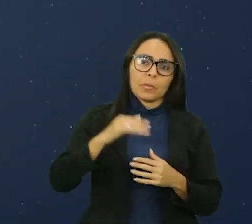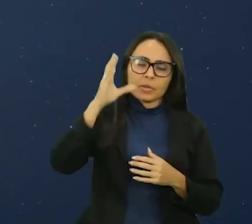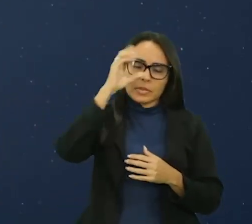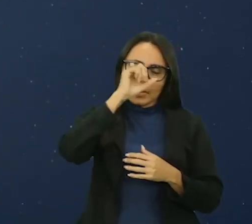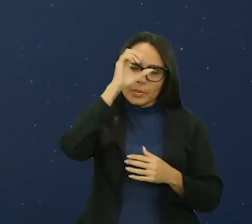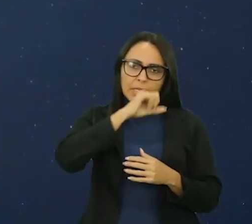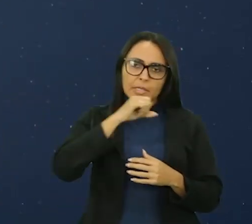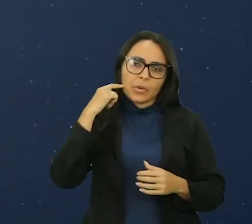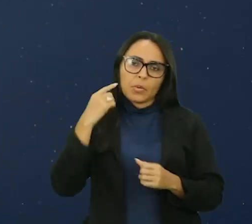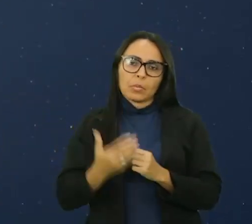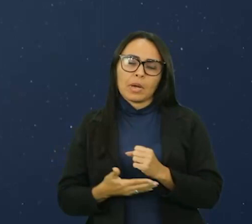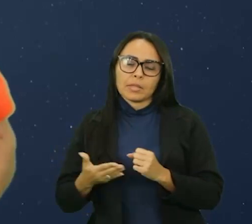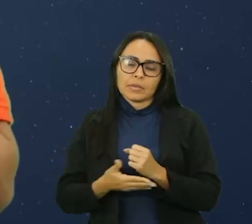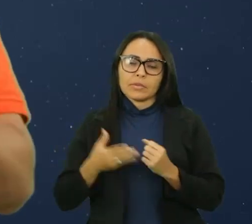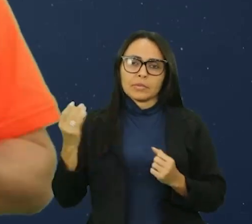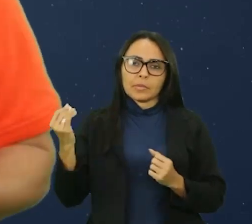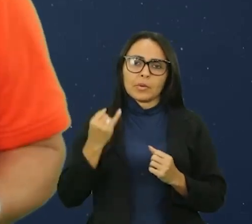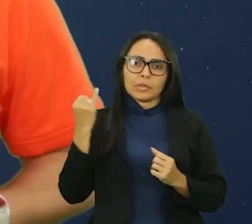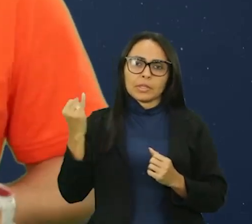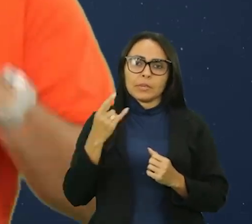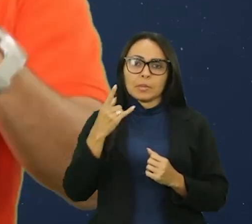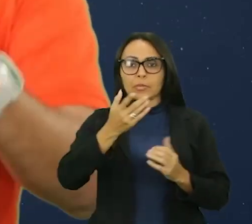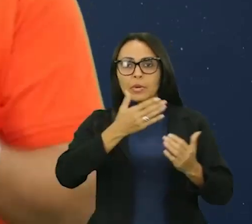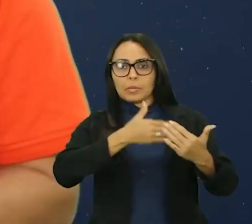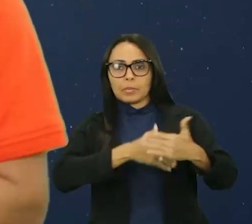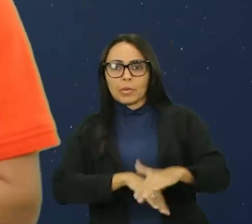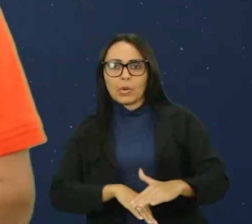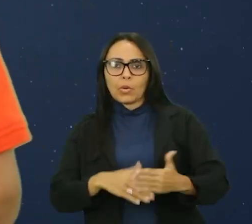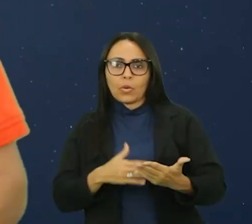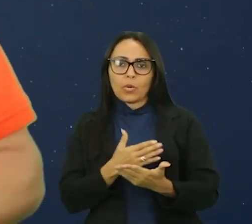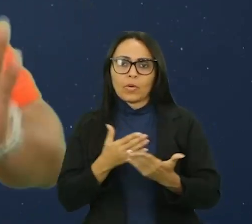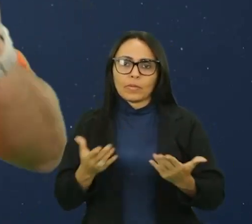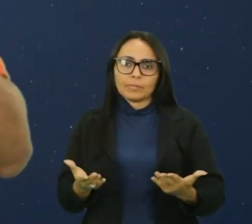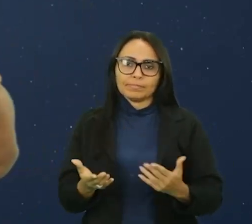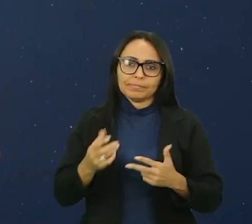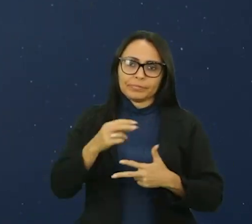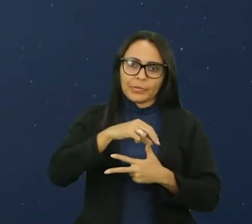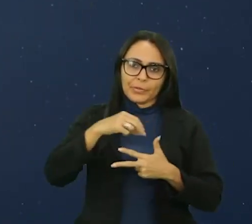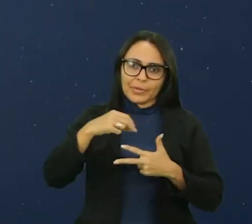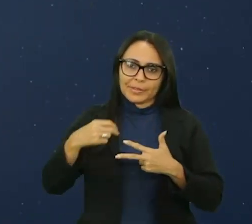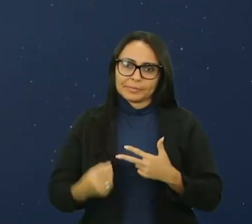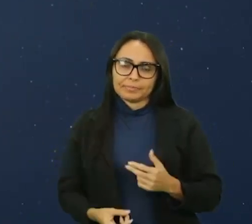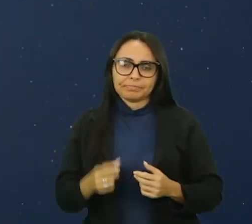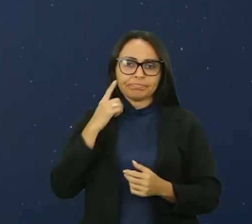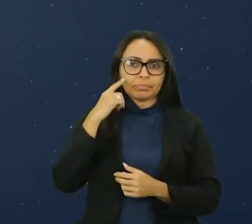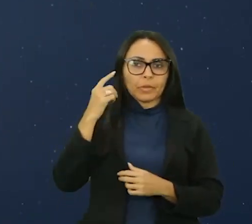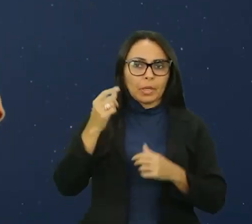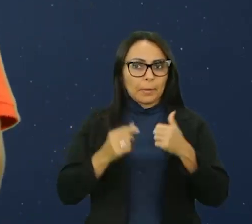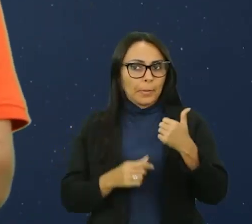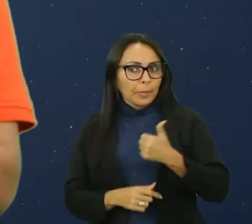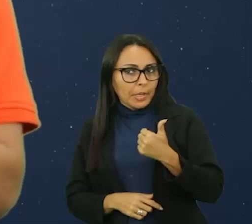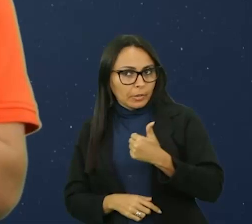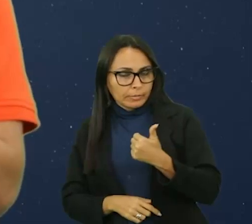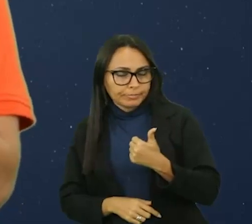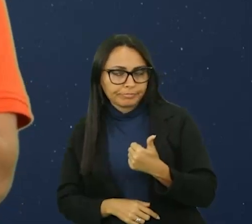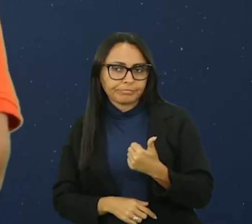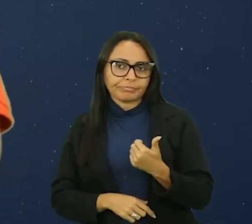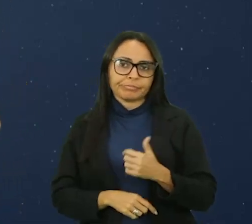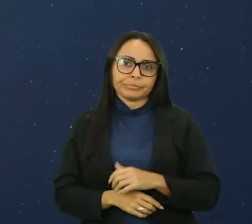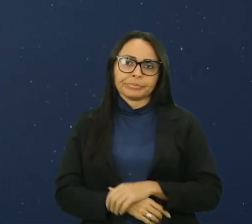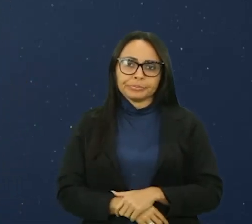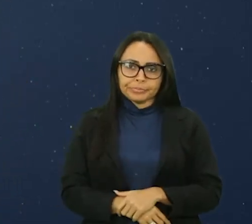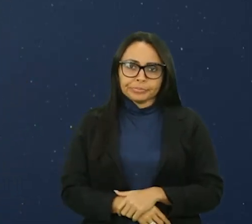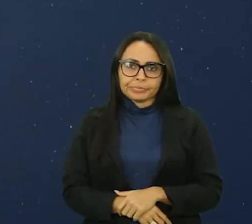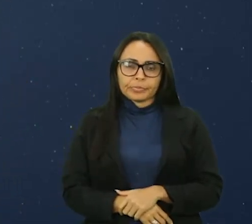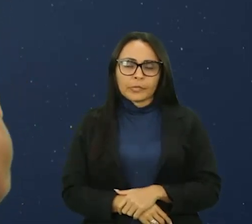o básico, importantíssimo para a tua prova lá do Exame Nacional do Ensino Médio. O primeiro passo que eu queria trazer para vocês aqui é